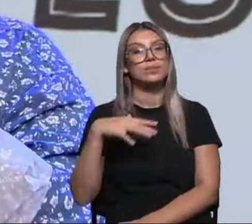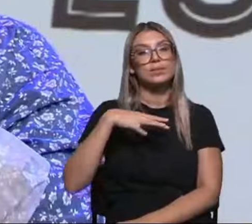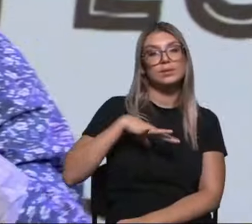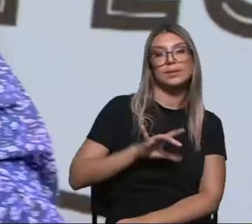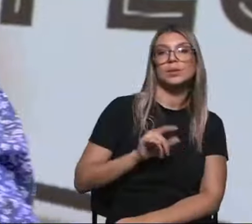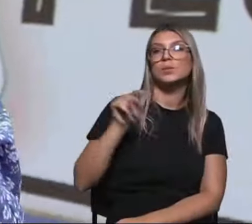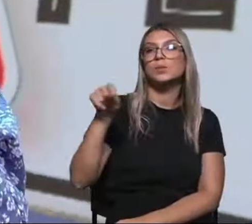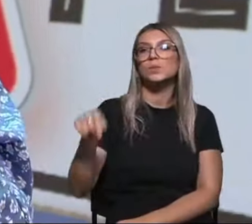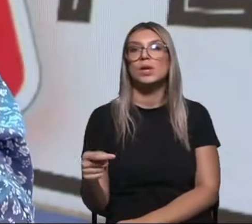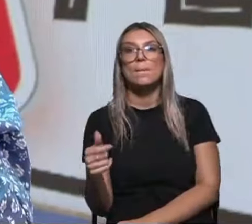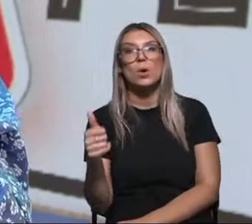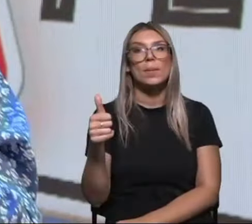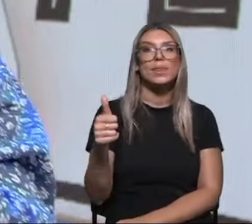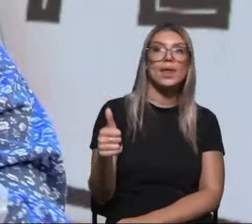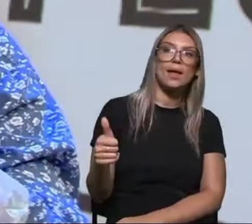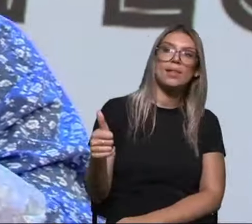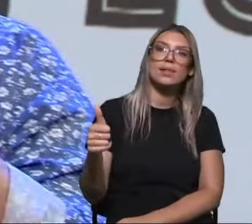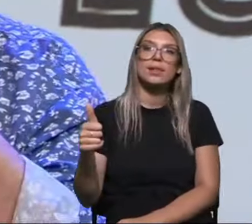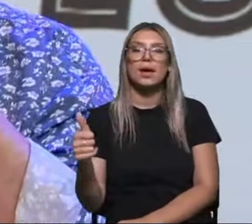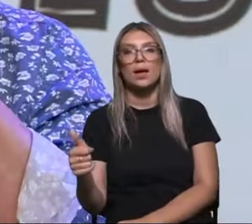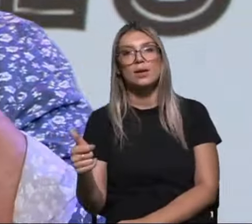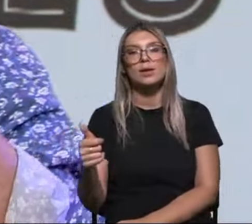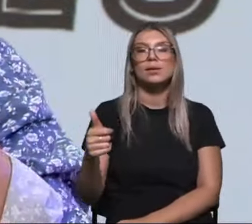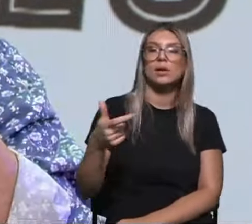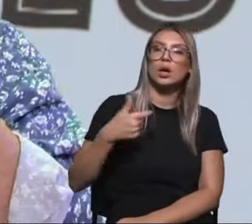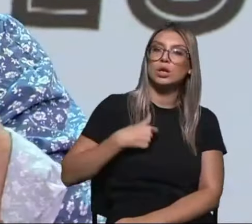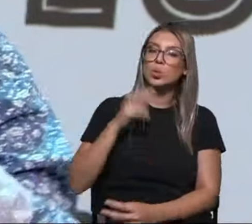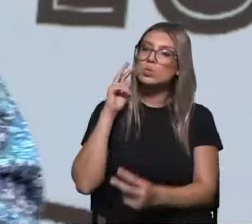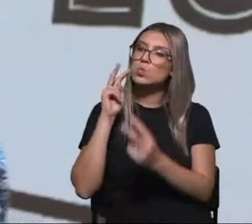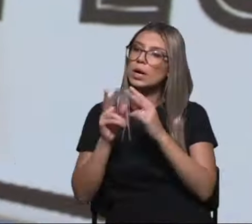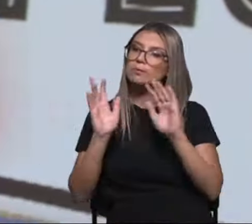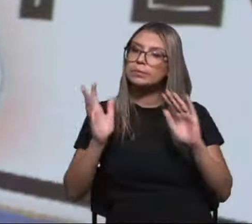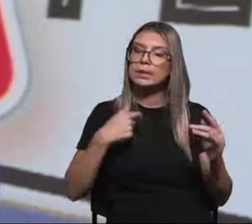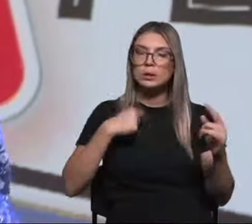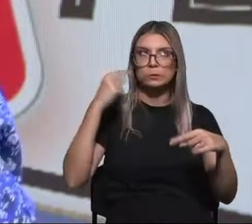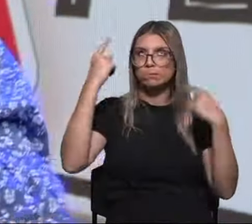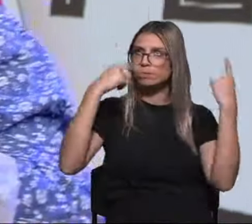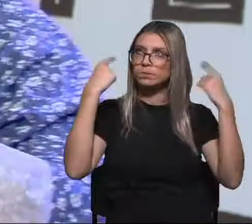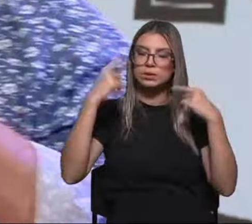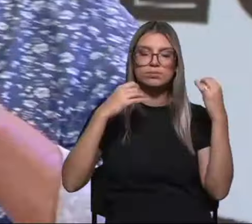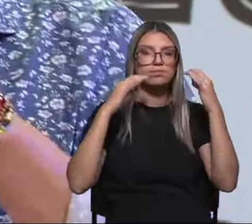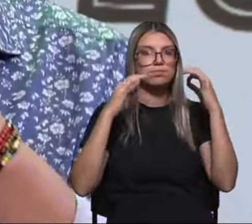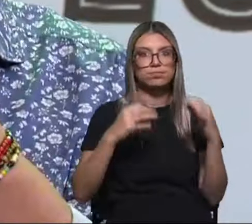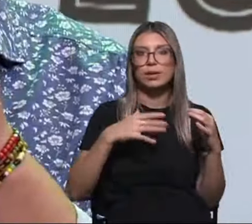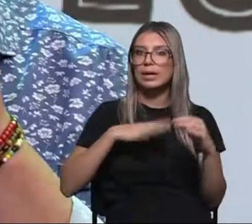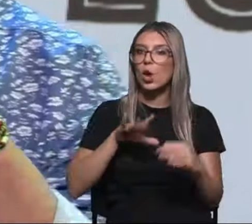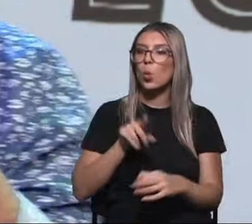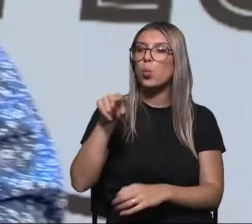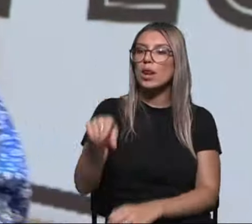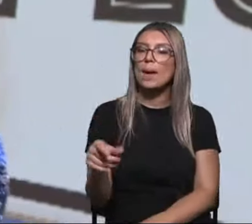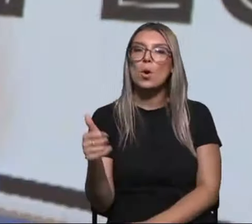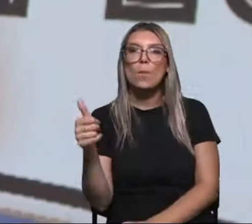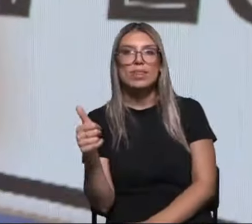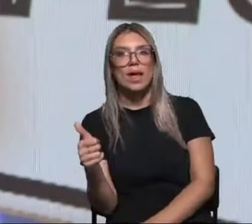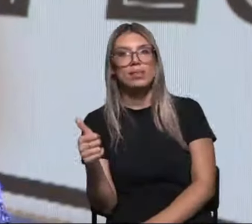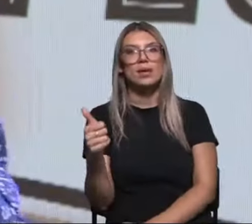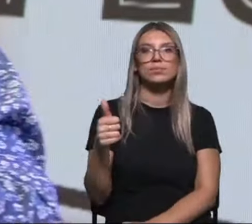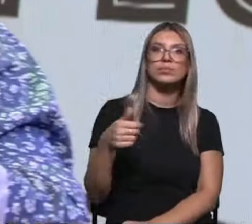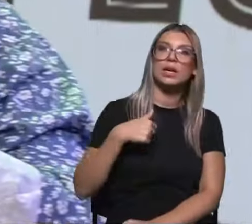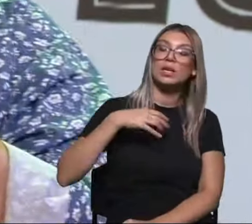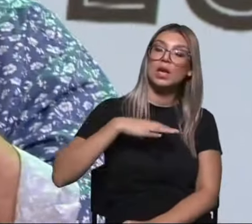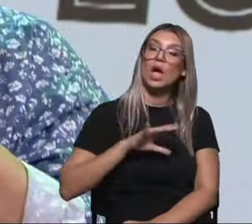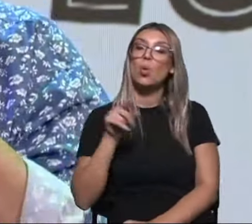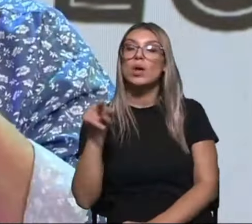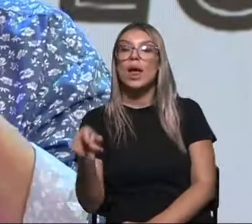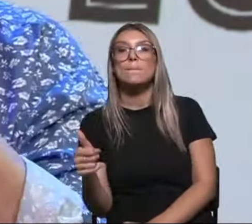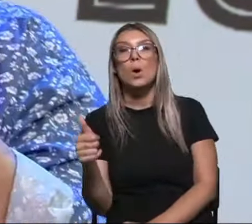à boba dela. Eu vou ter que encontrar, já começa a delirar. Quero ir à boba dela, quero ir à